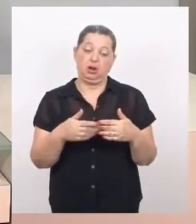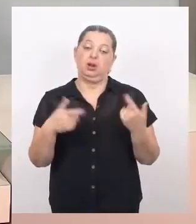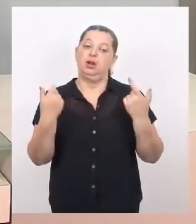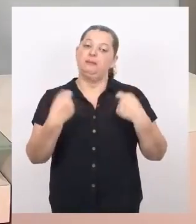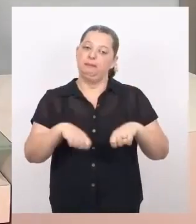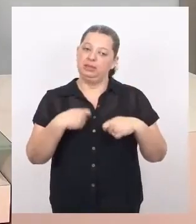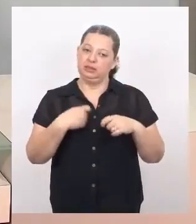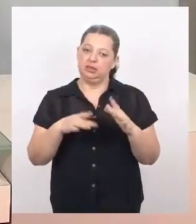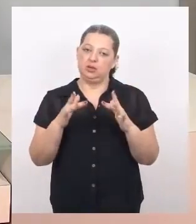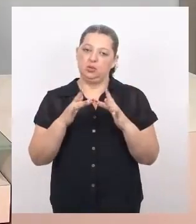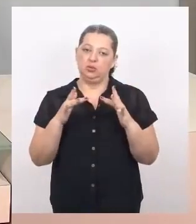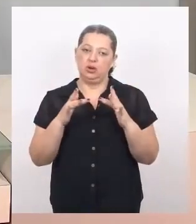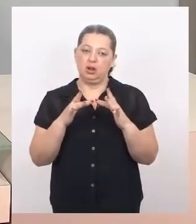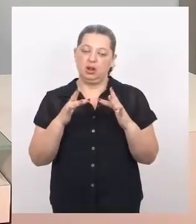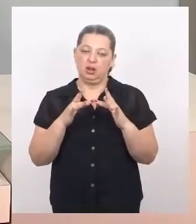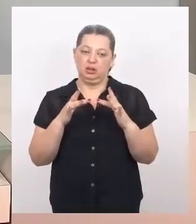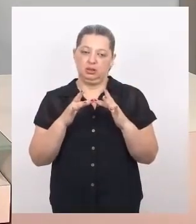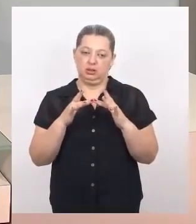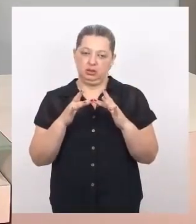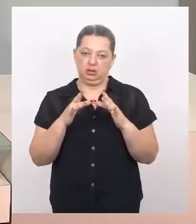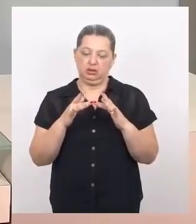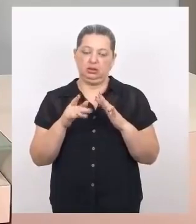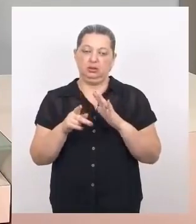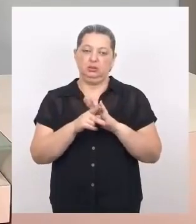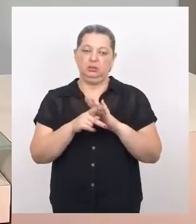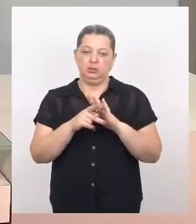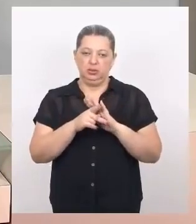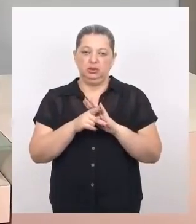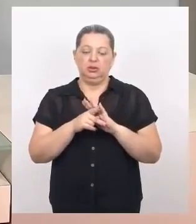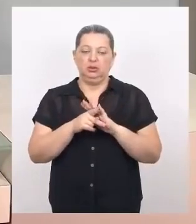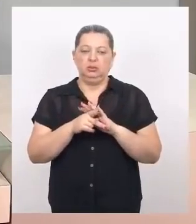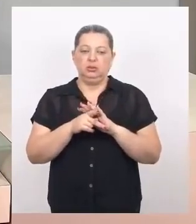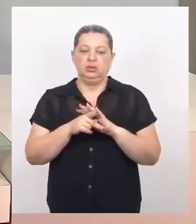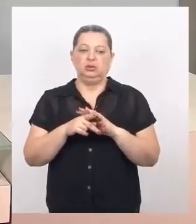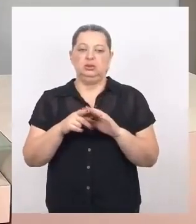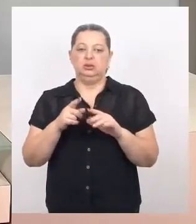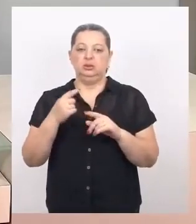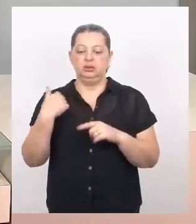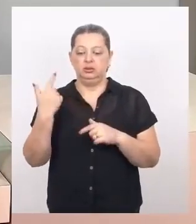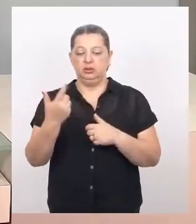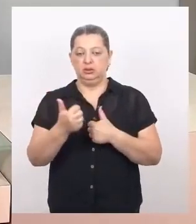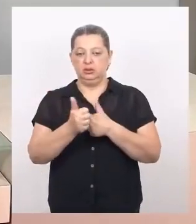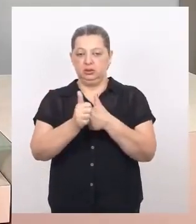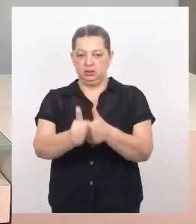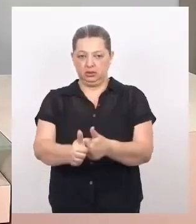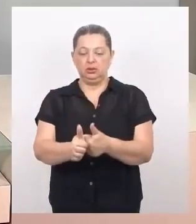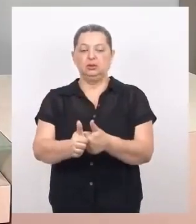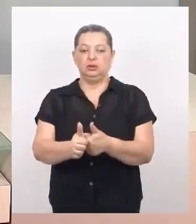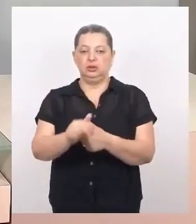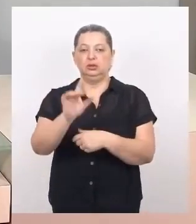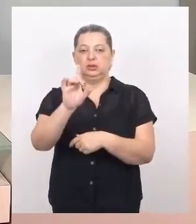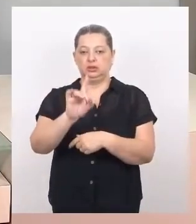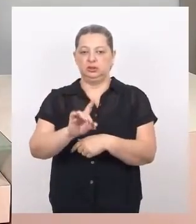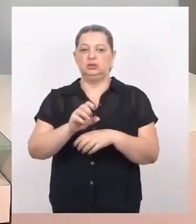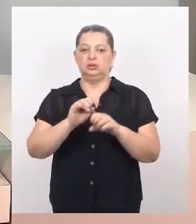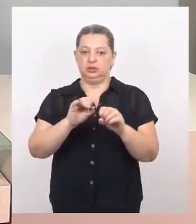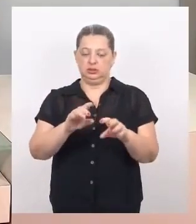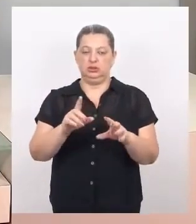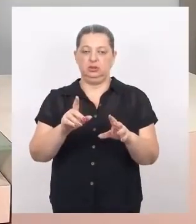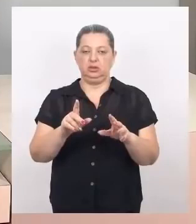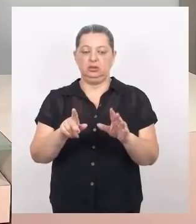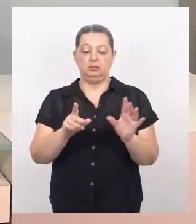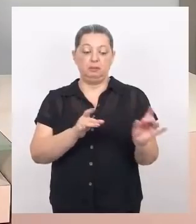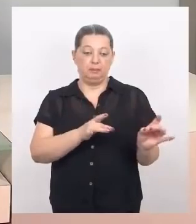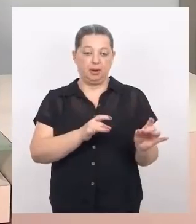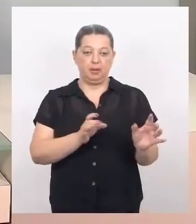em contato com o CI da DE, que a gente está acompanhando as diretorias de ensino nesses casos específicos e